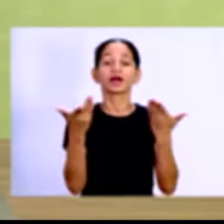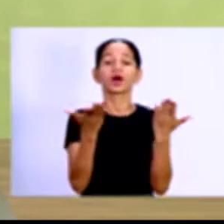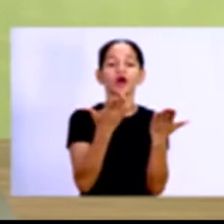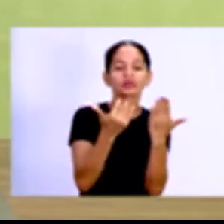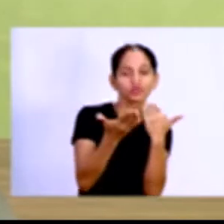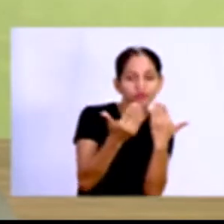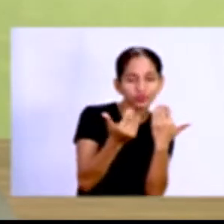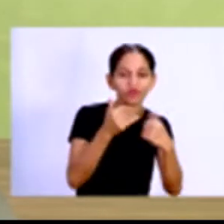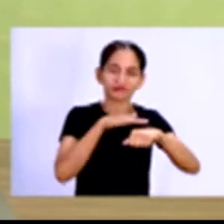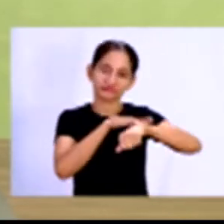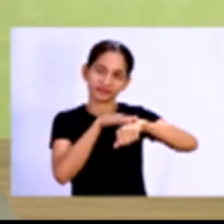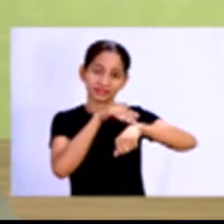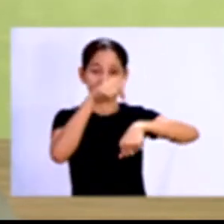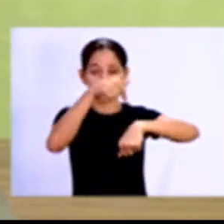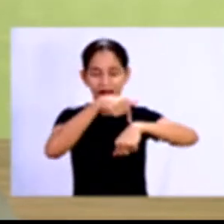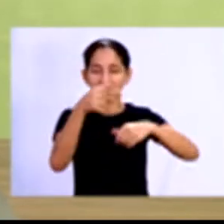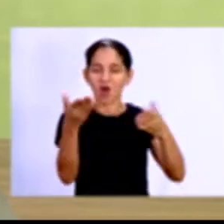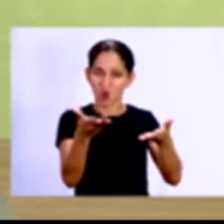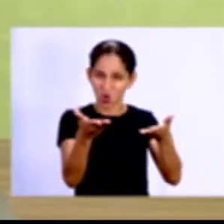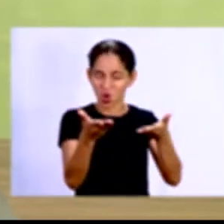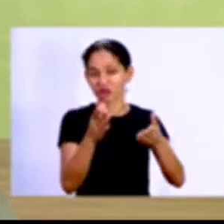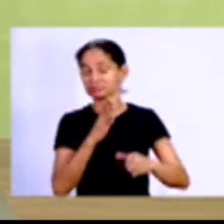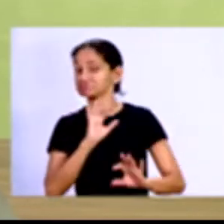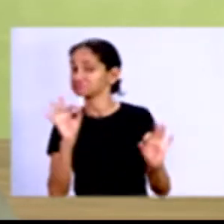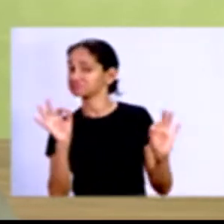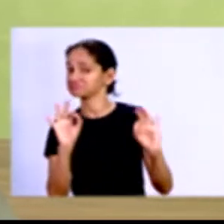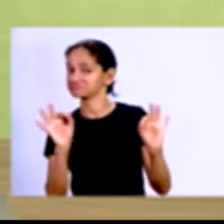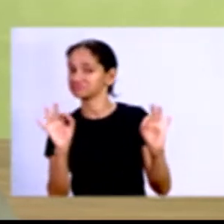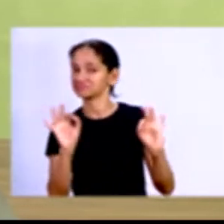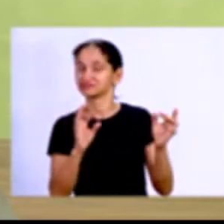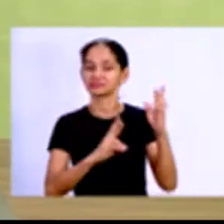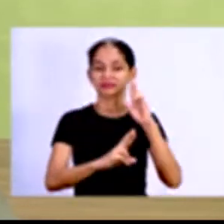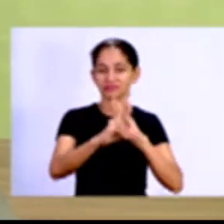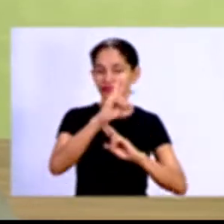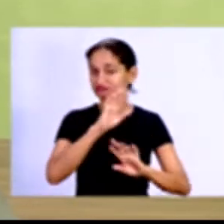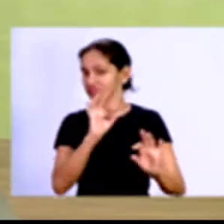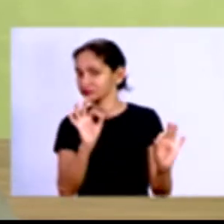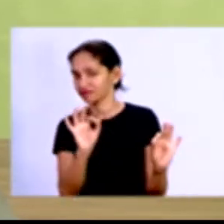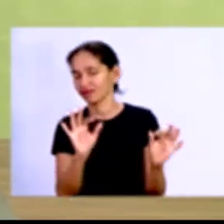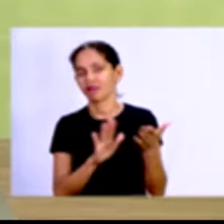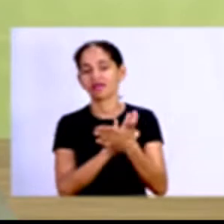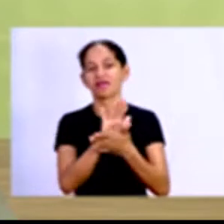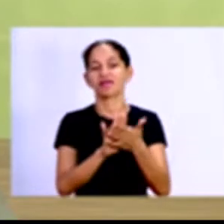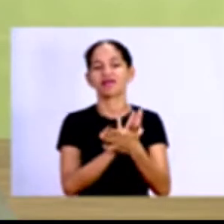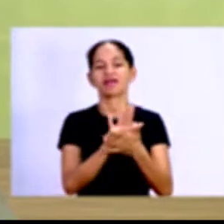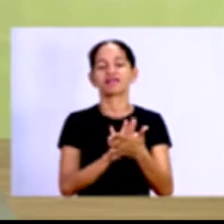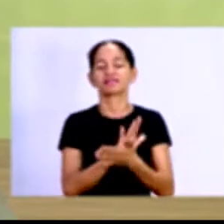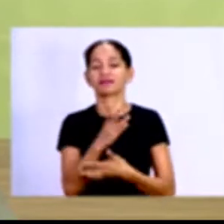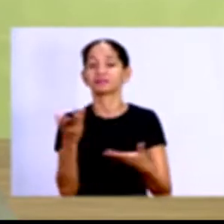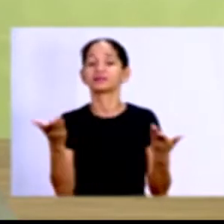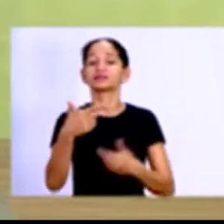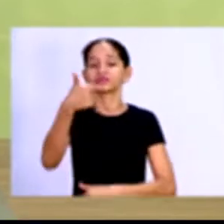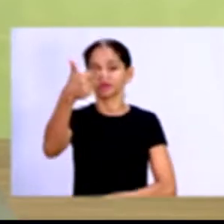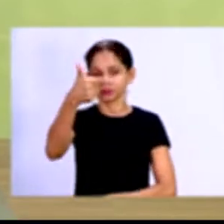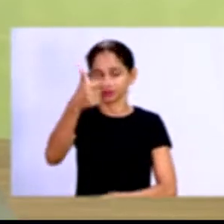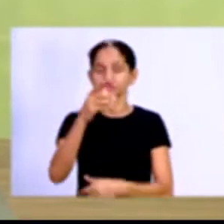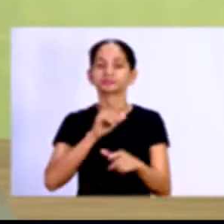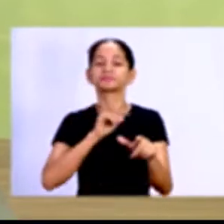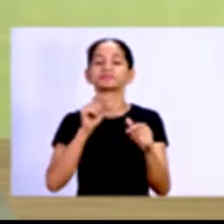né, pontificando. Ainda não houve menção dos nossos alunos a esse respeito. Mas na aula 2 nós trabalhamos um